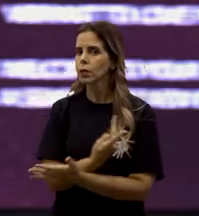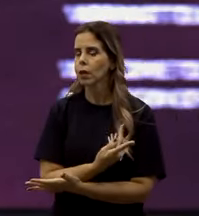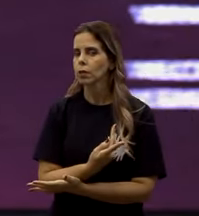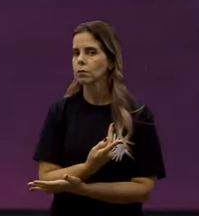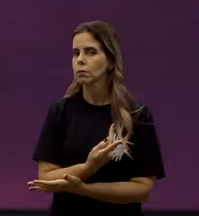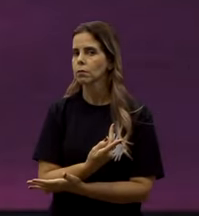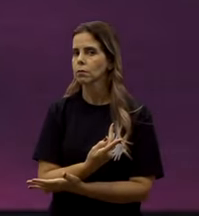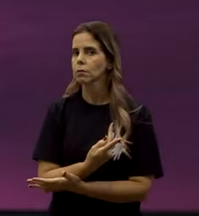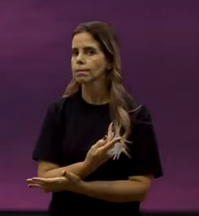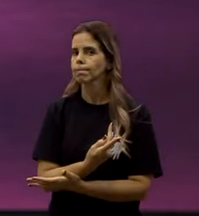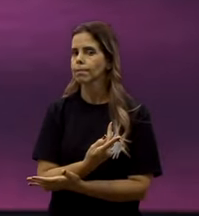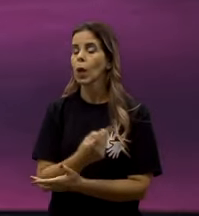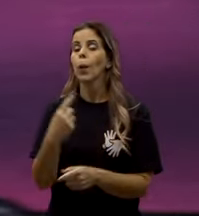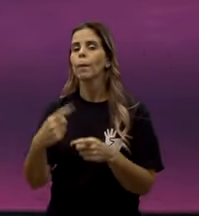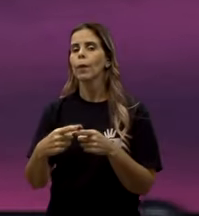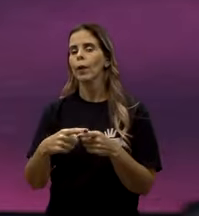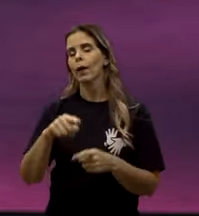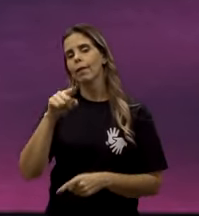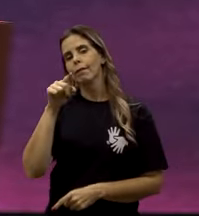é você fala para ele